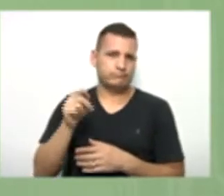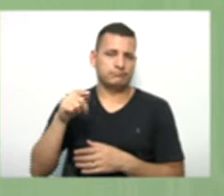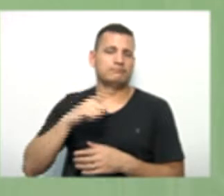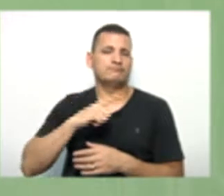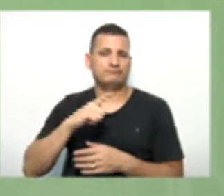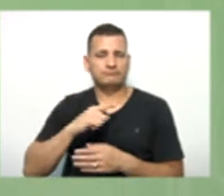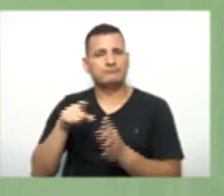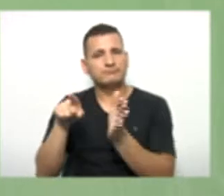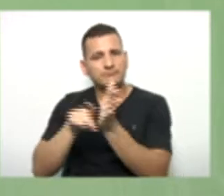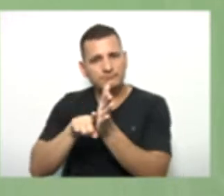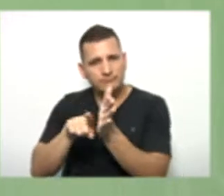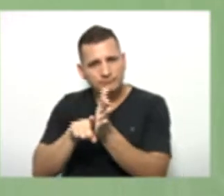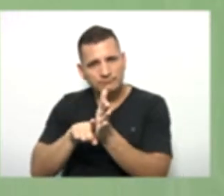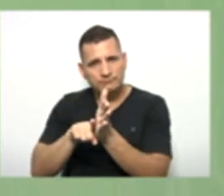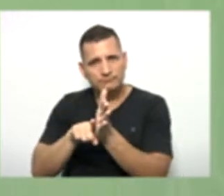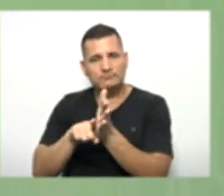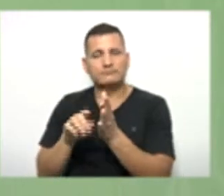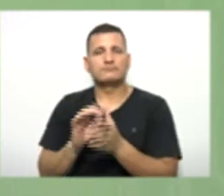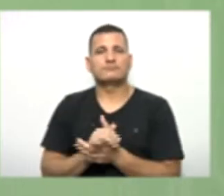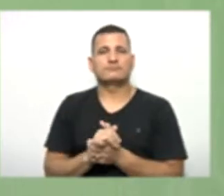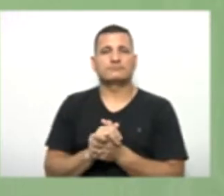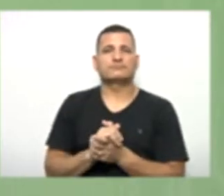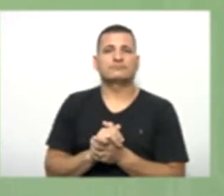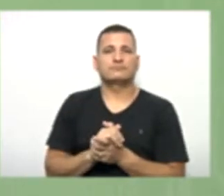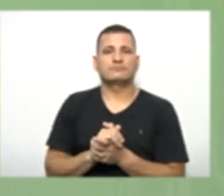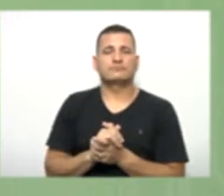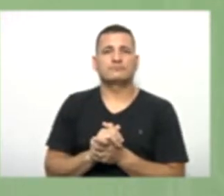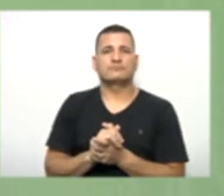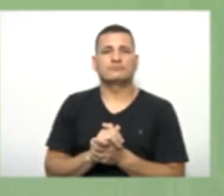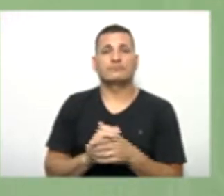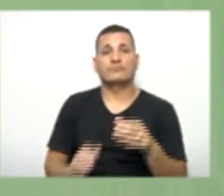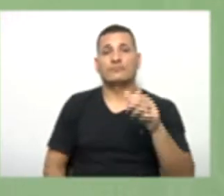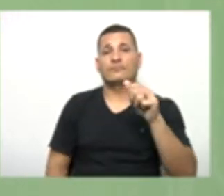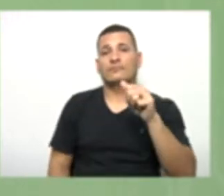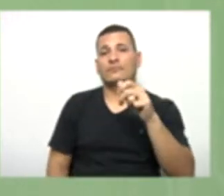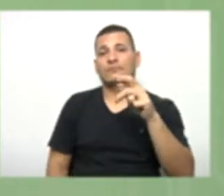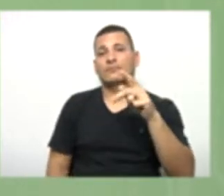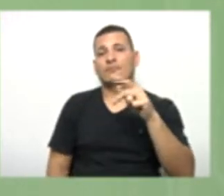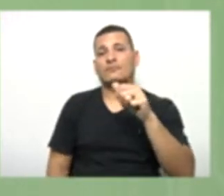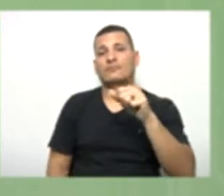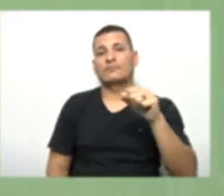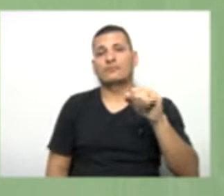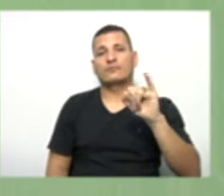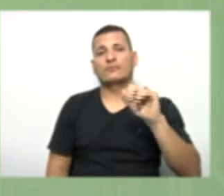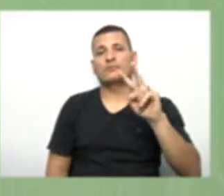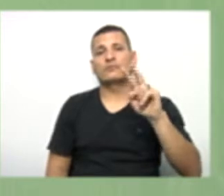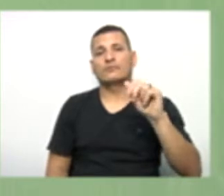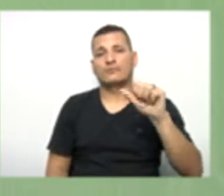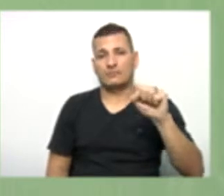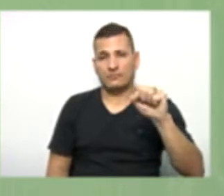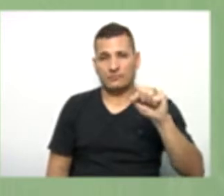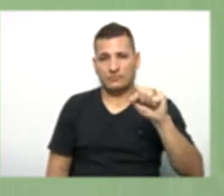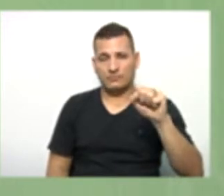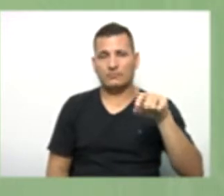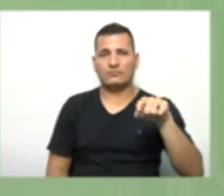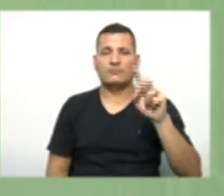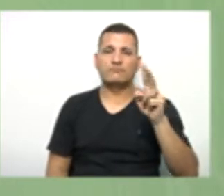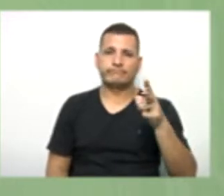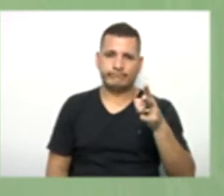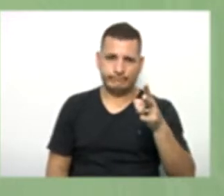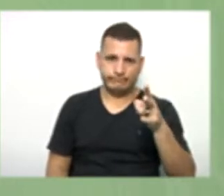devedor e as contas patrimoniais passivas sempre terão saldo